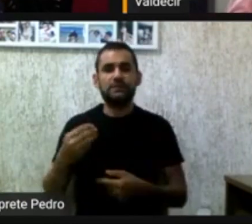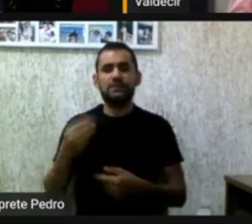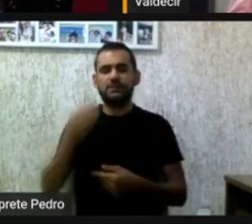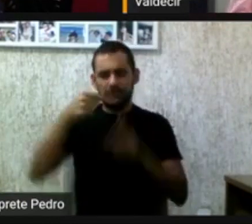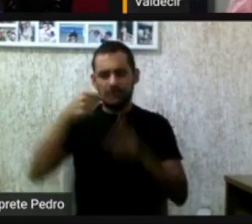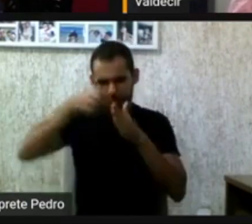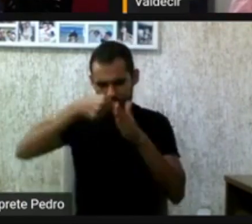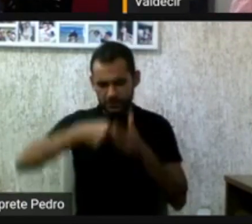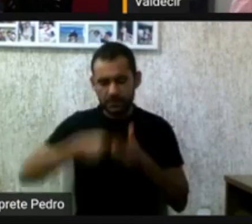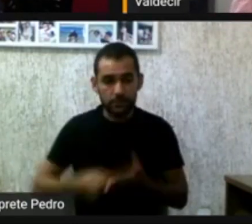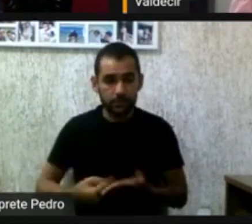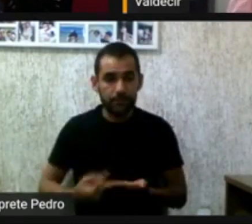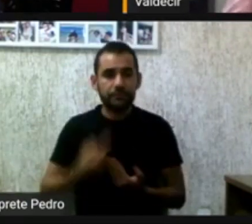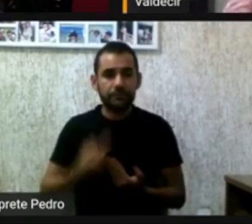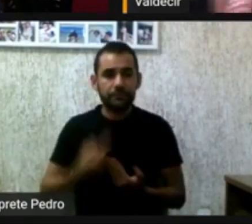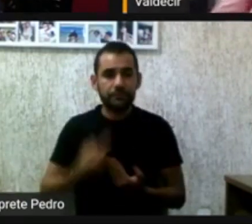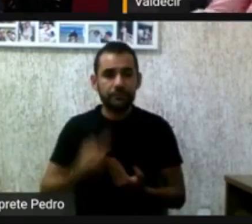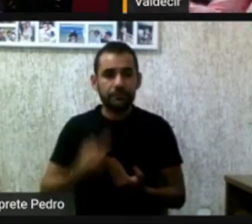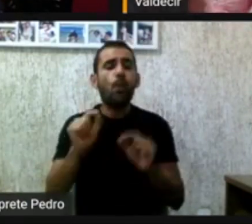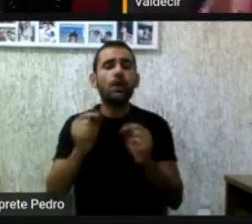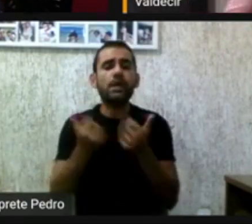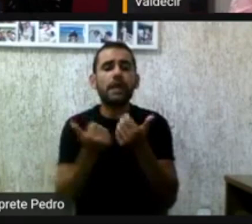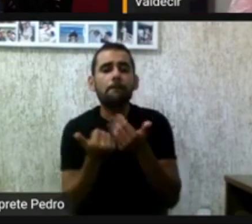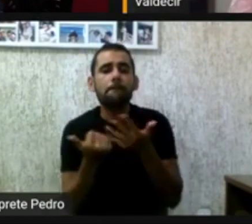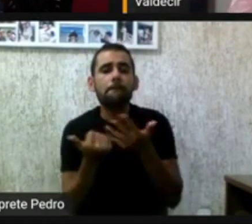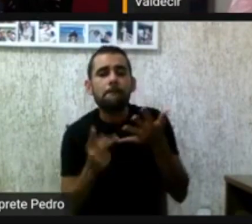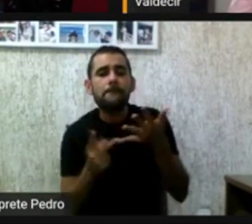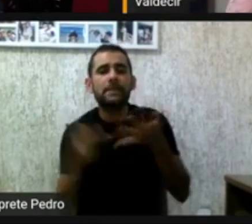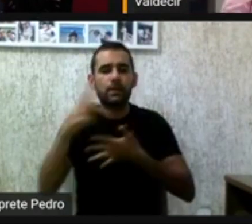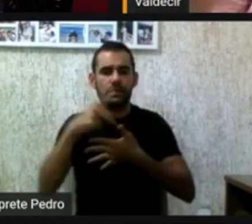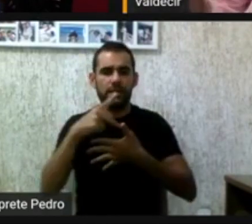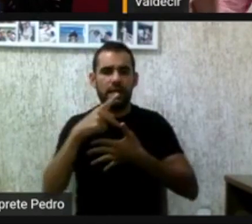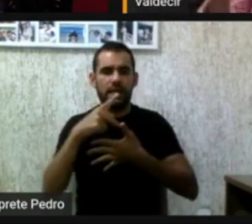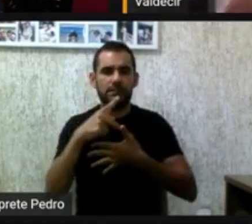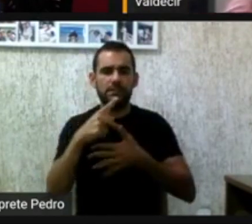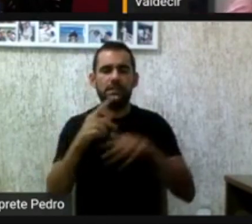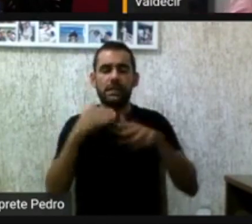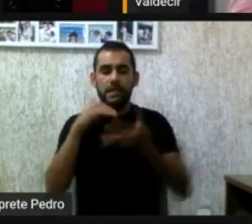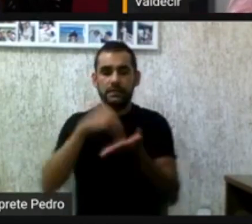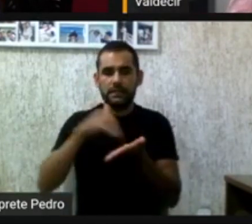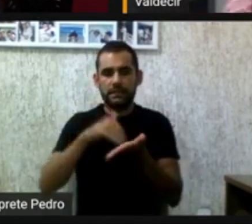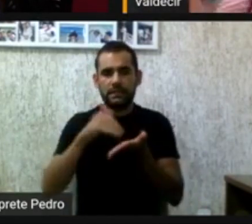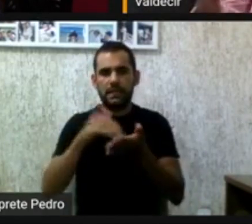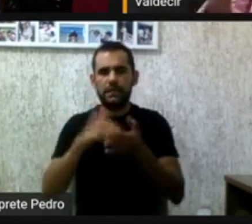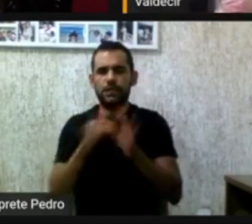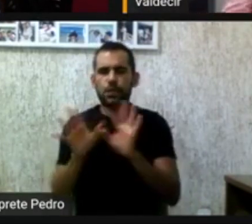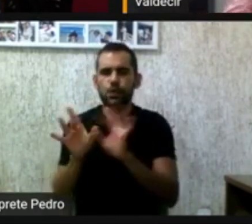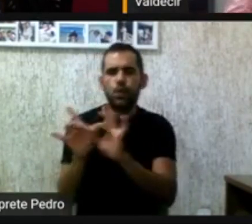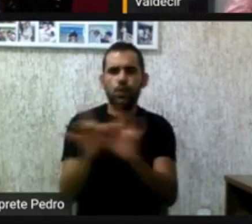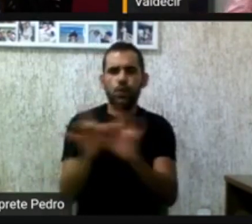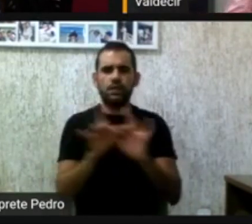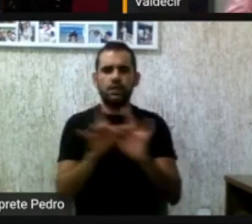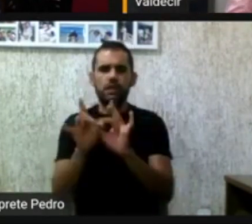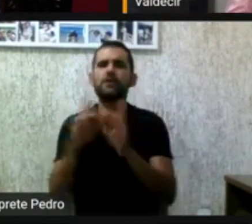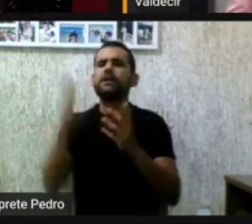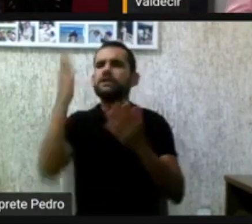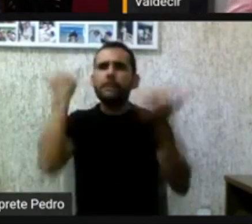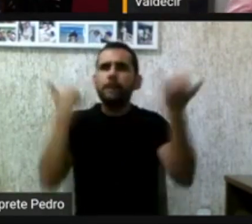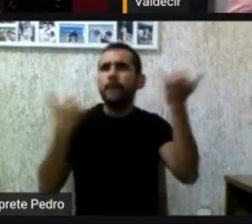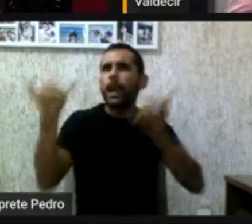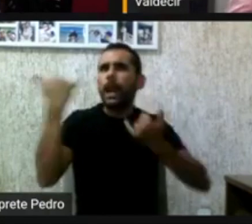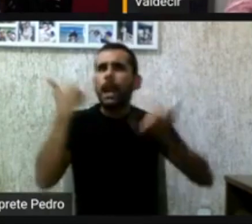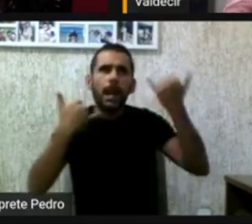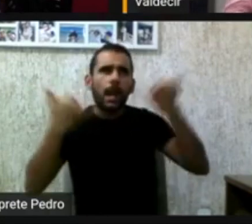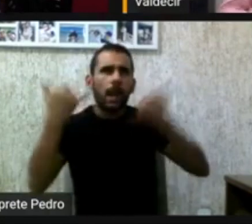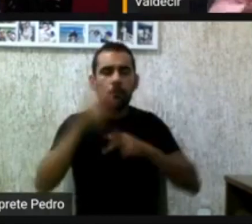gente tem que ver o que é prioridade. As secretarias estando integradas, ouvir a população, as pessoas técnicas.